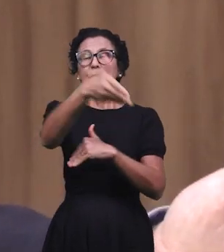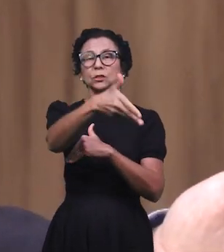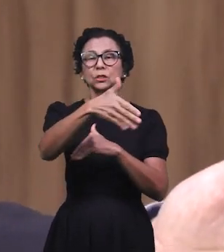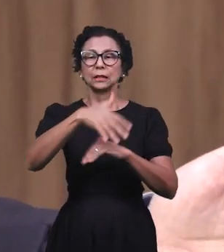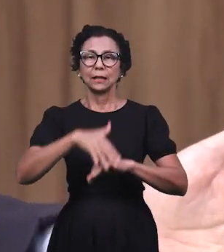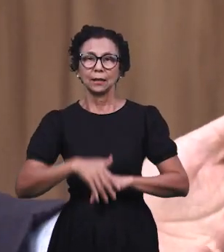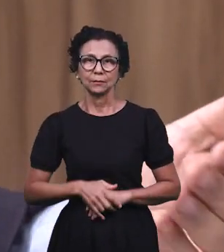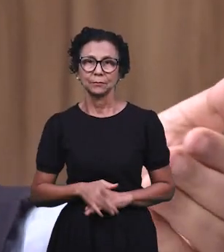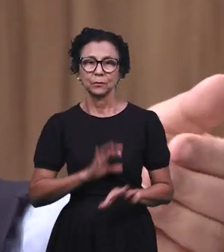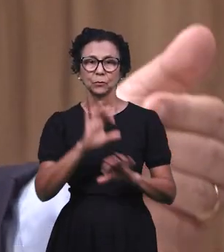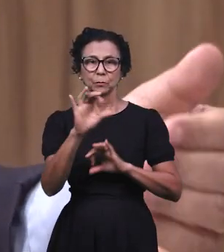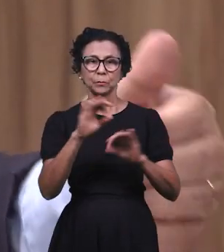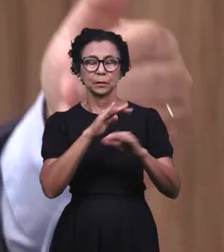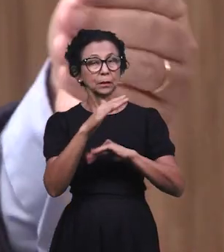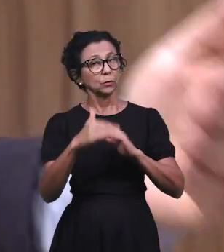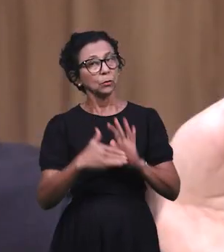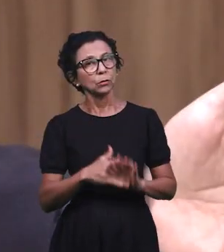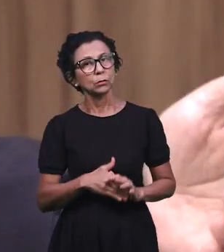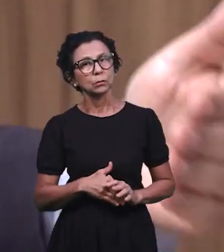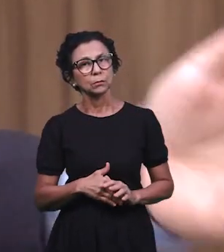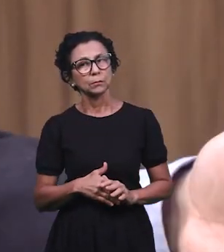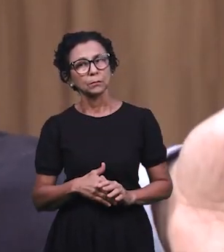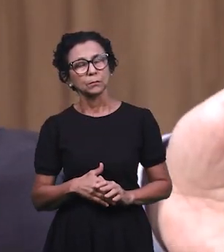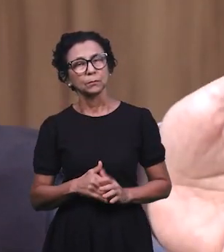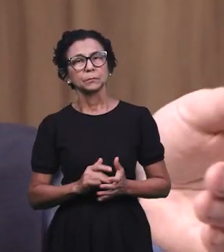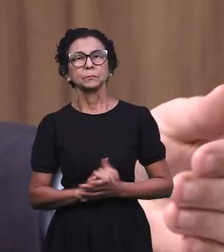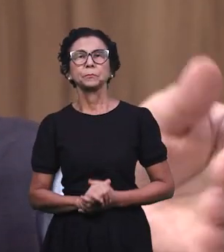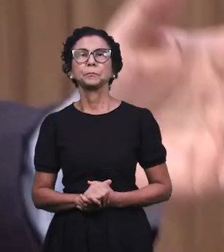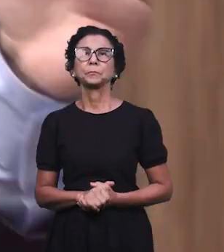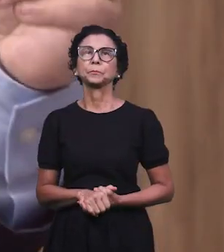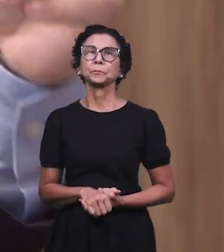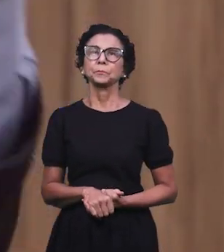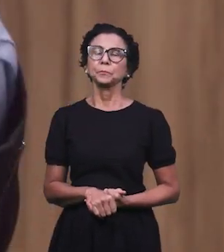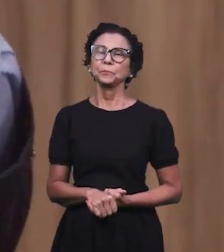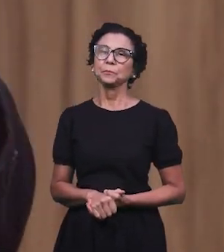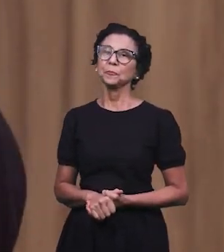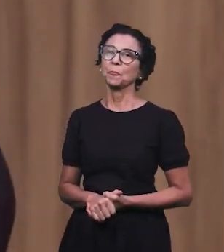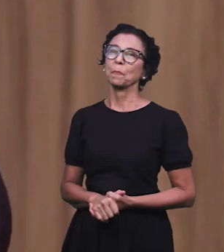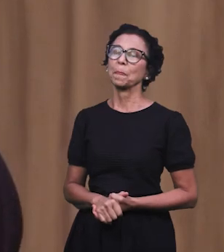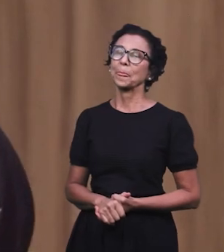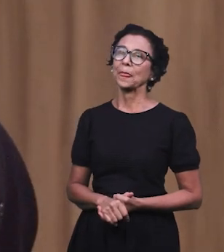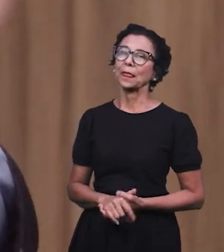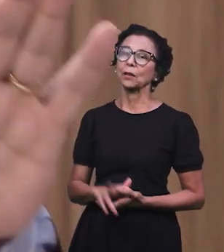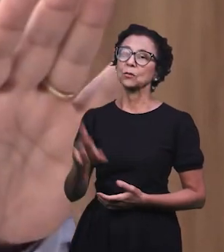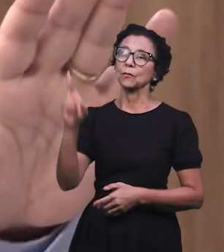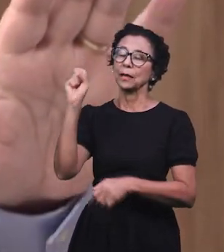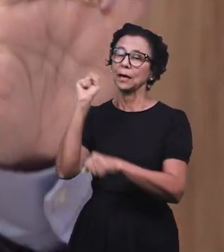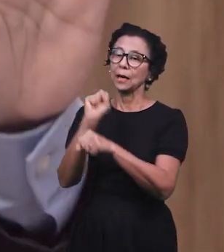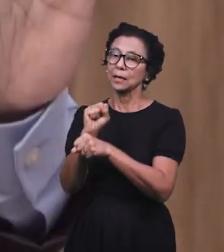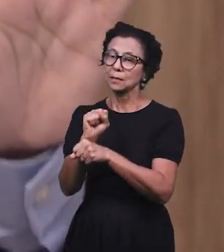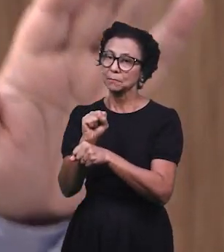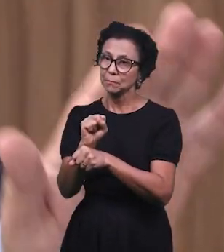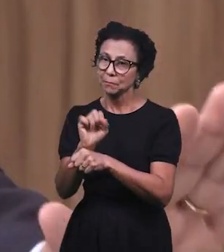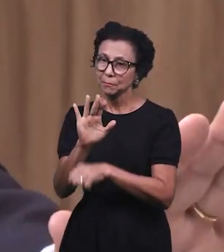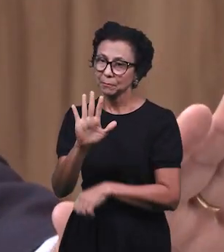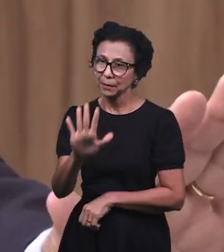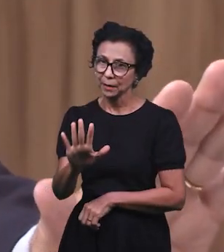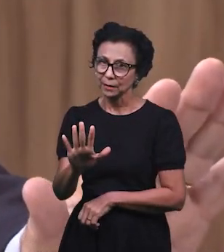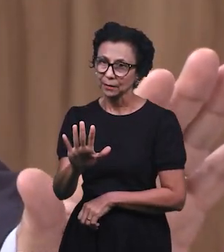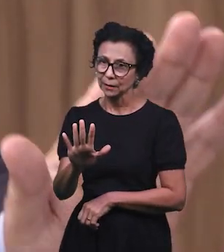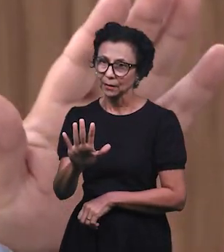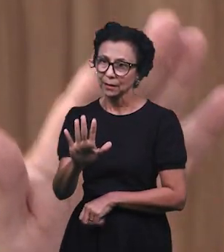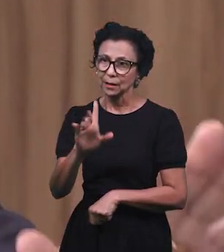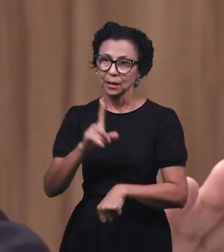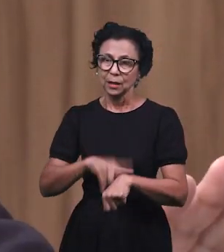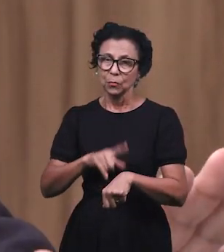em que o Senhor nos diz: pode entrar nela que eu estou contigo. Mas há batalhas, o Senhor diz assim: espera, porque ainda não é a sua hora.